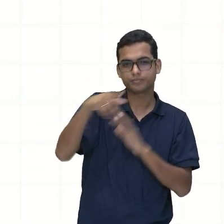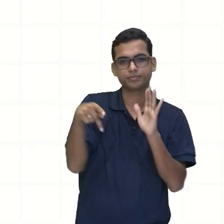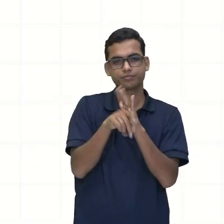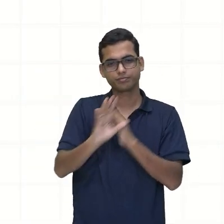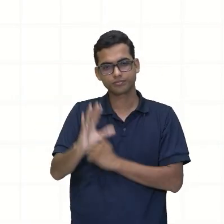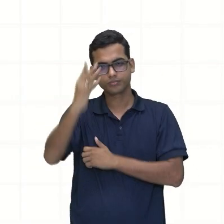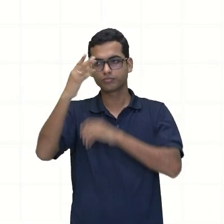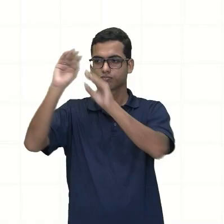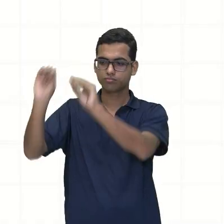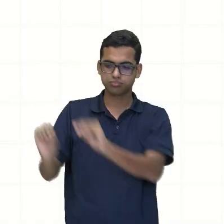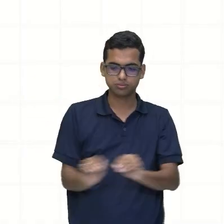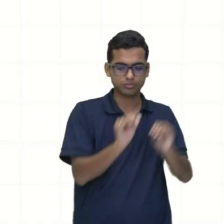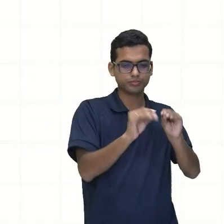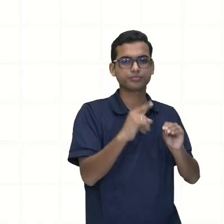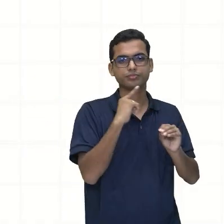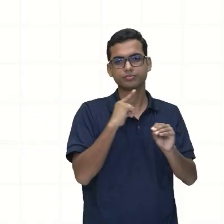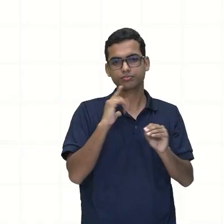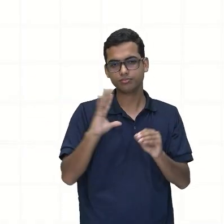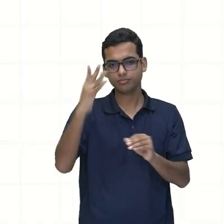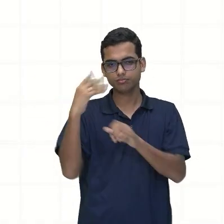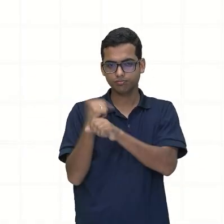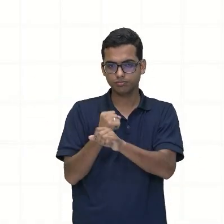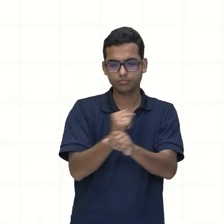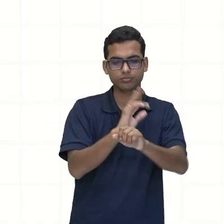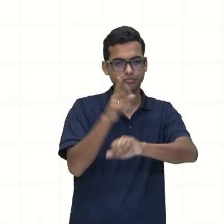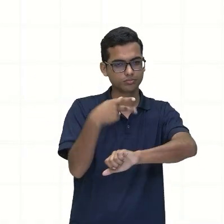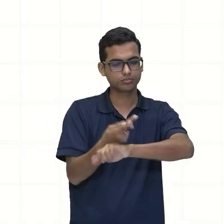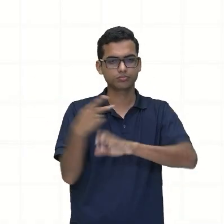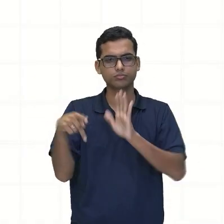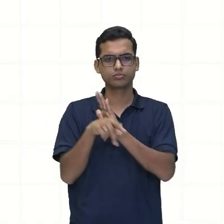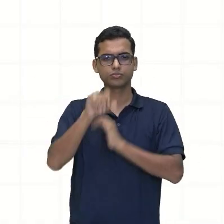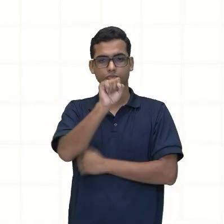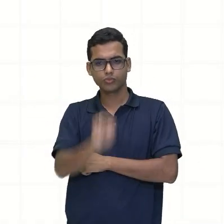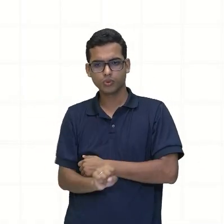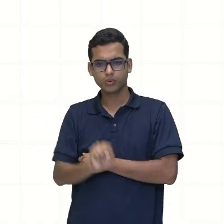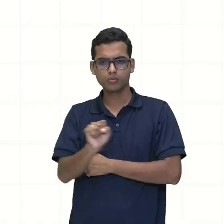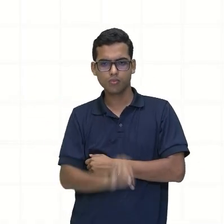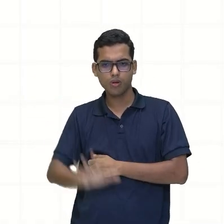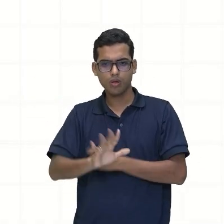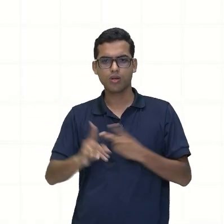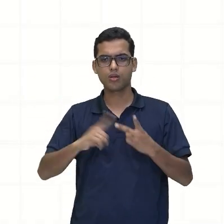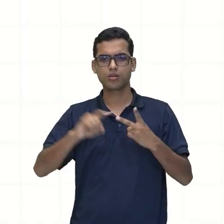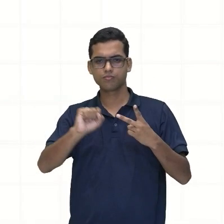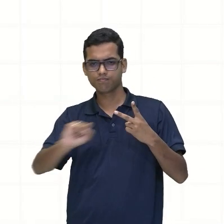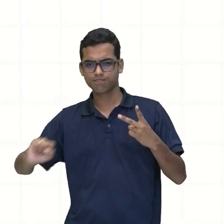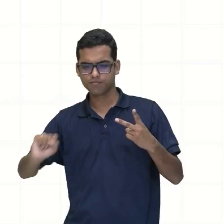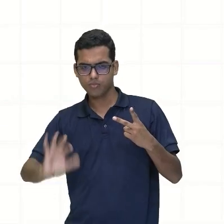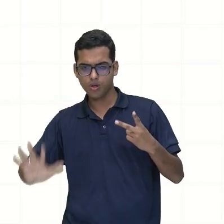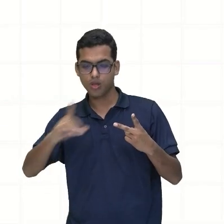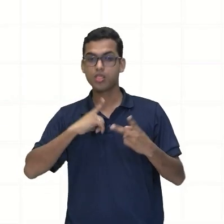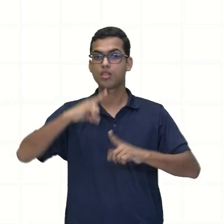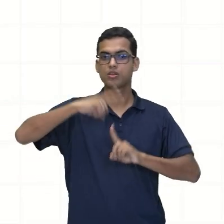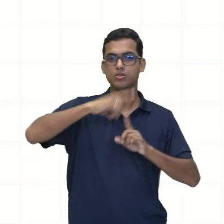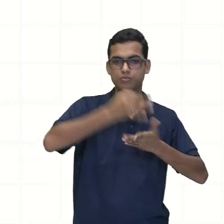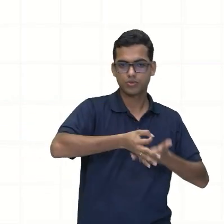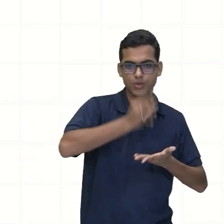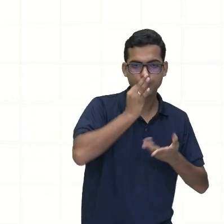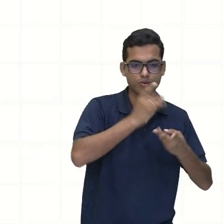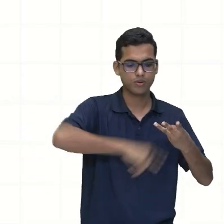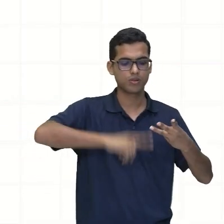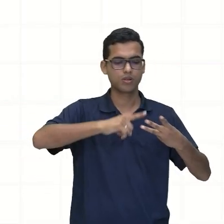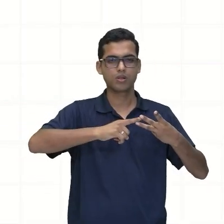o destaque, né, ao longo dos séculos para a atividade da mineração, o cultivo do café, a indústria também,